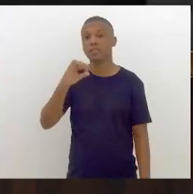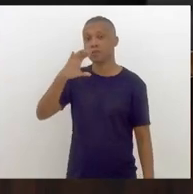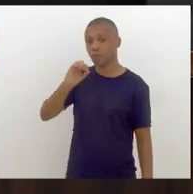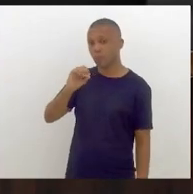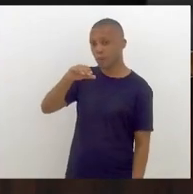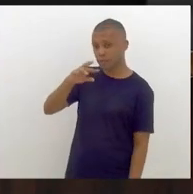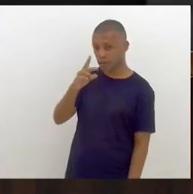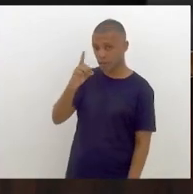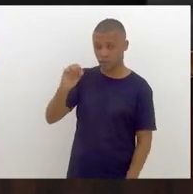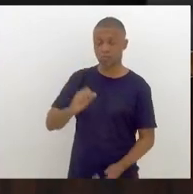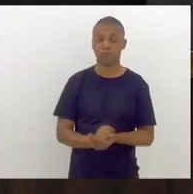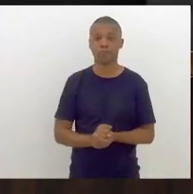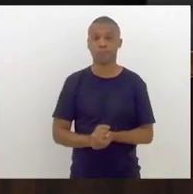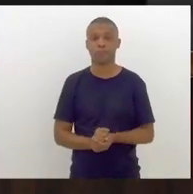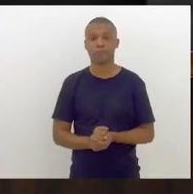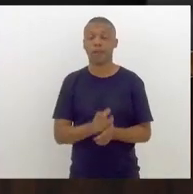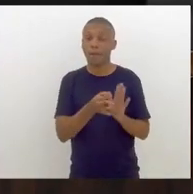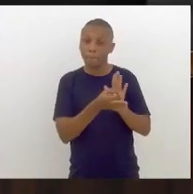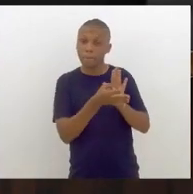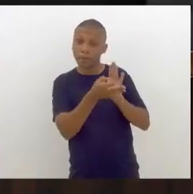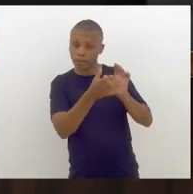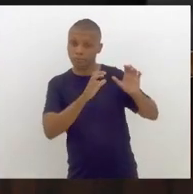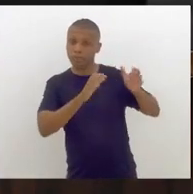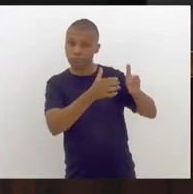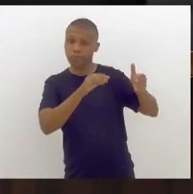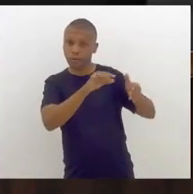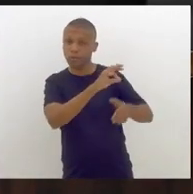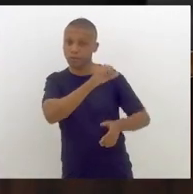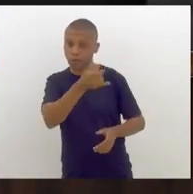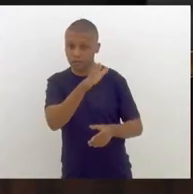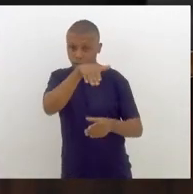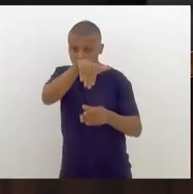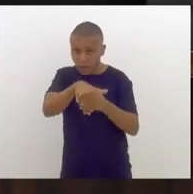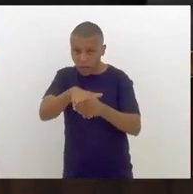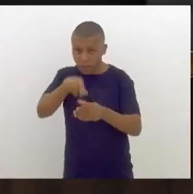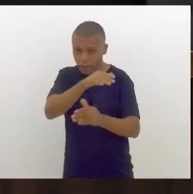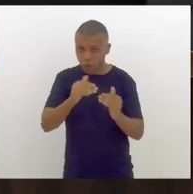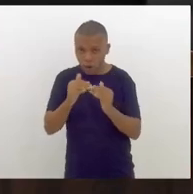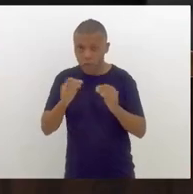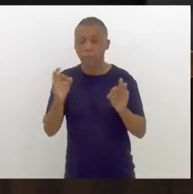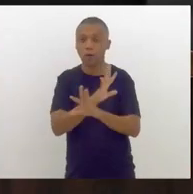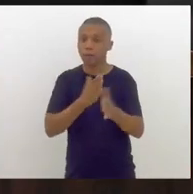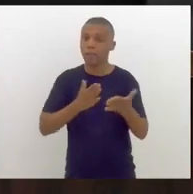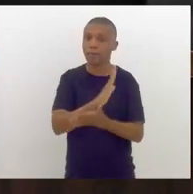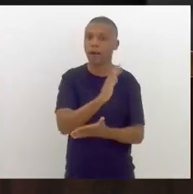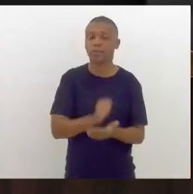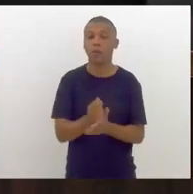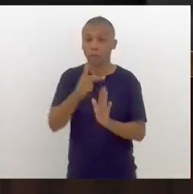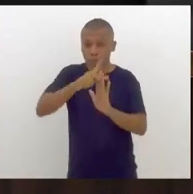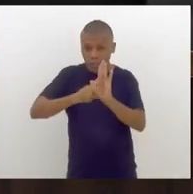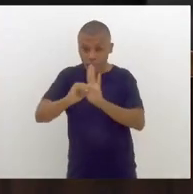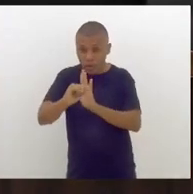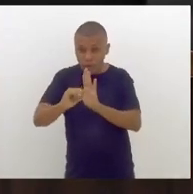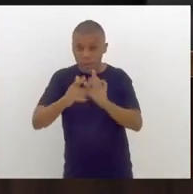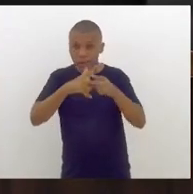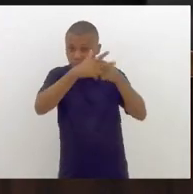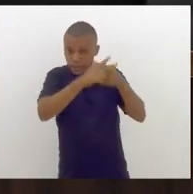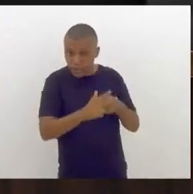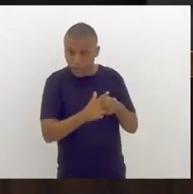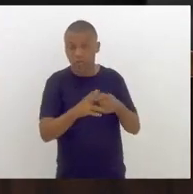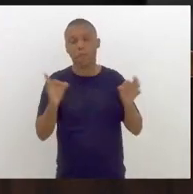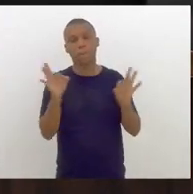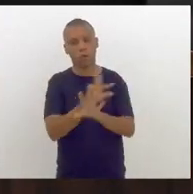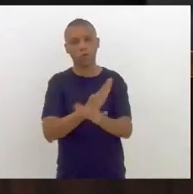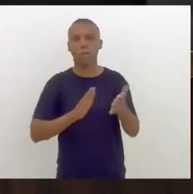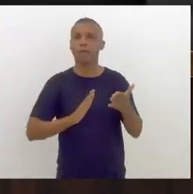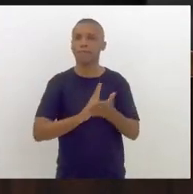da comissão de condição Justiça Senhor estão aprovado em votação projeto assim emendado senhores que aprovam permaneça Como estão aprovado a